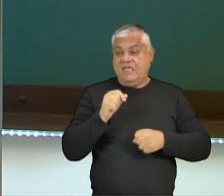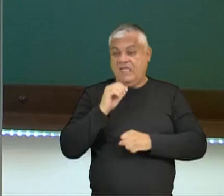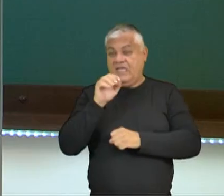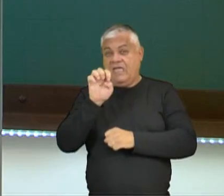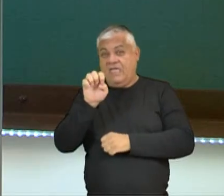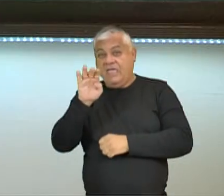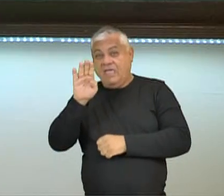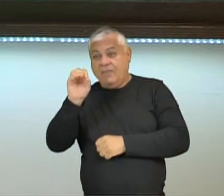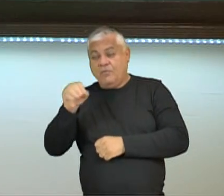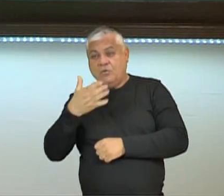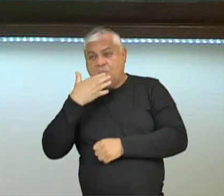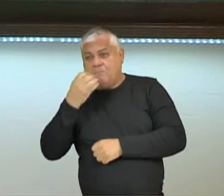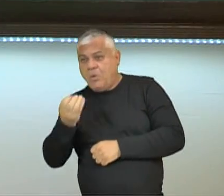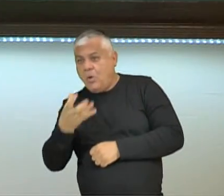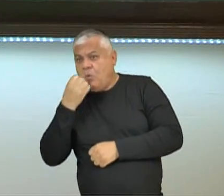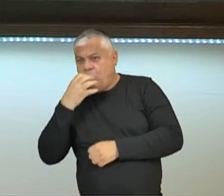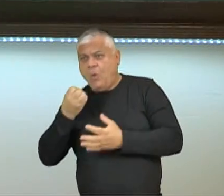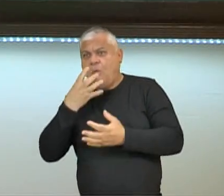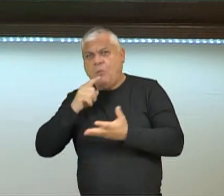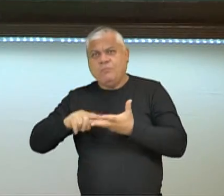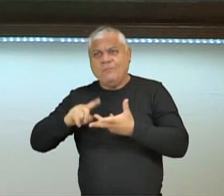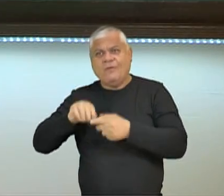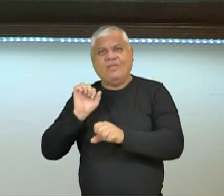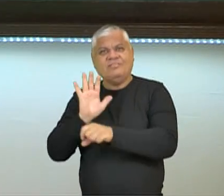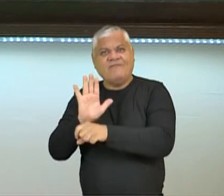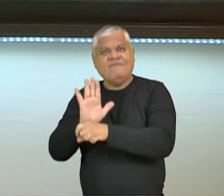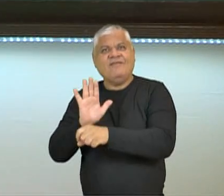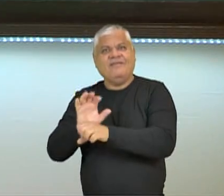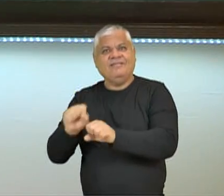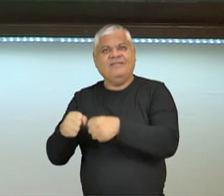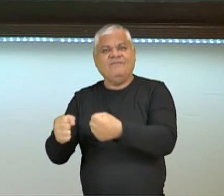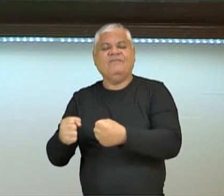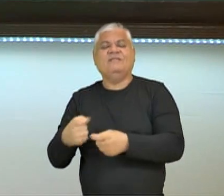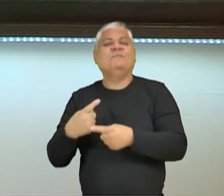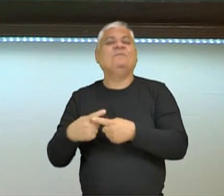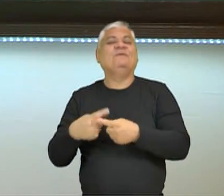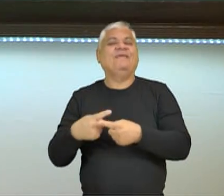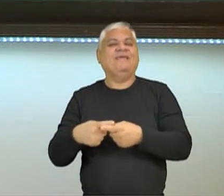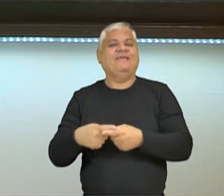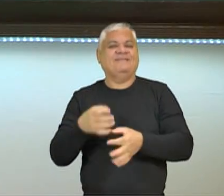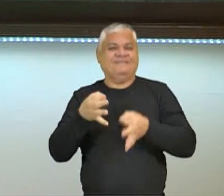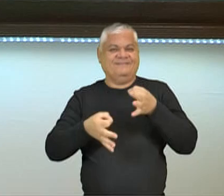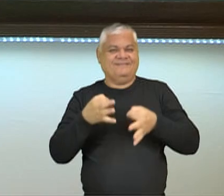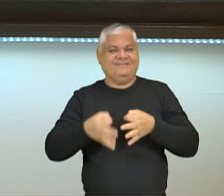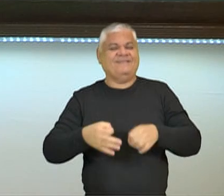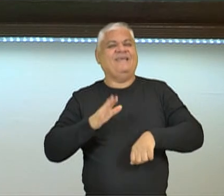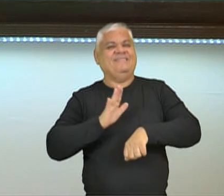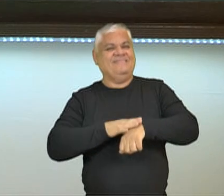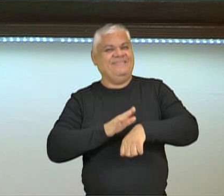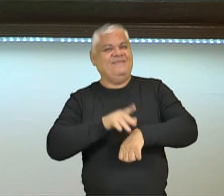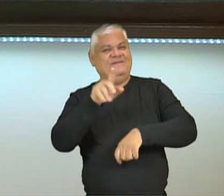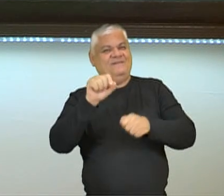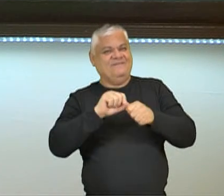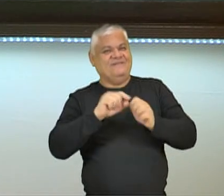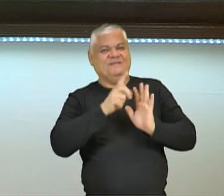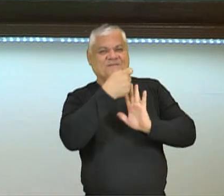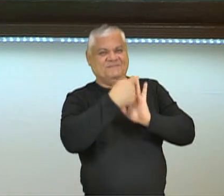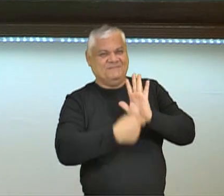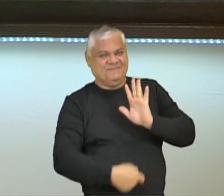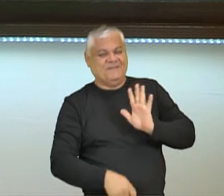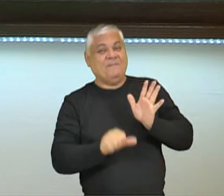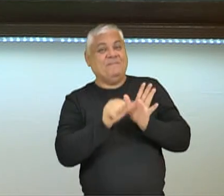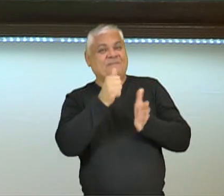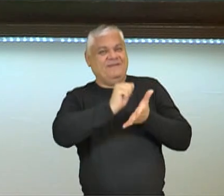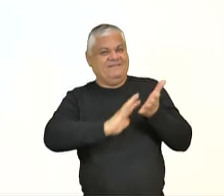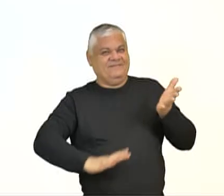e-books. E aí, por que será que é importante a gente defender a leitura desses livros virtuais? Então, um tempo para vocês fazerem a nossa